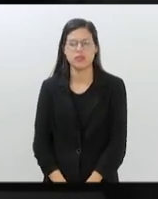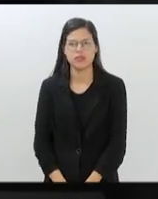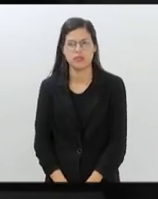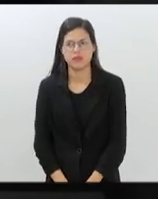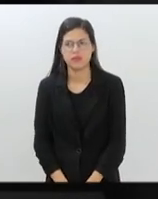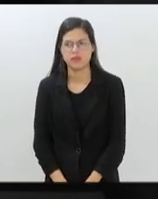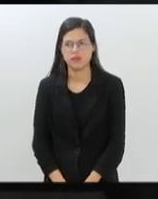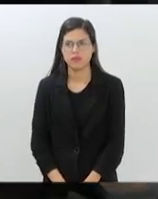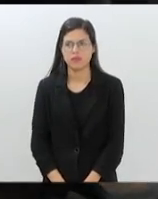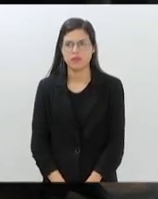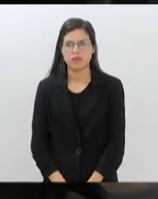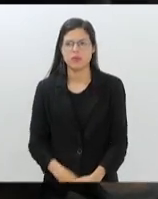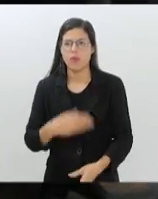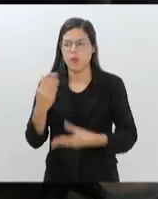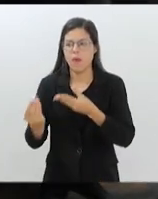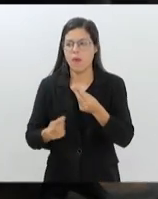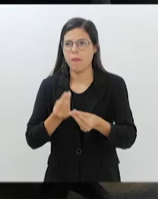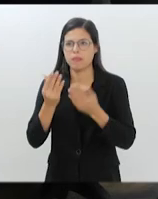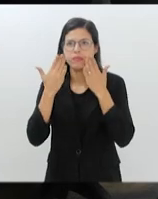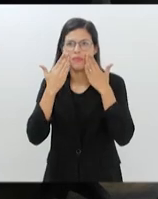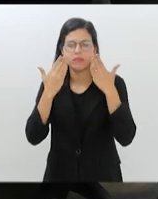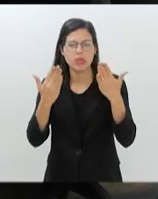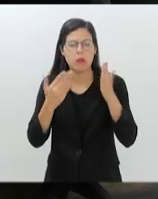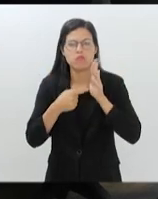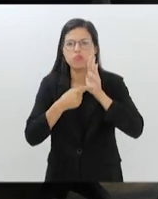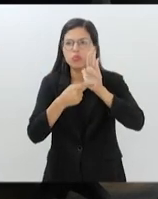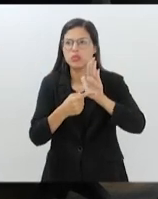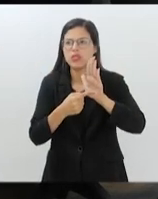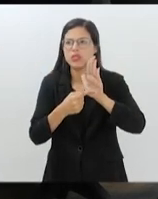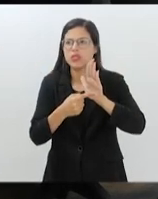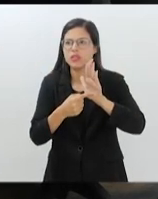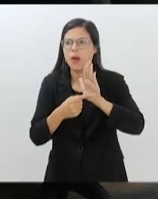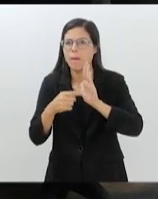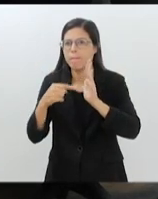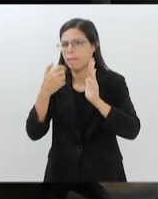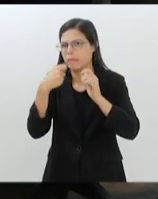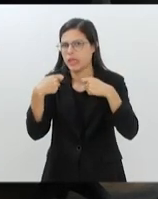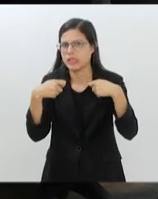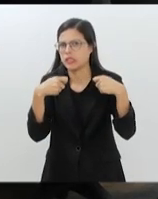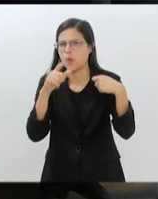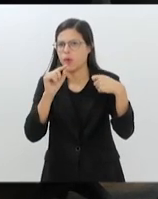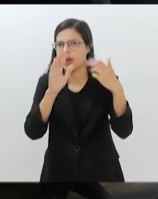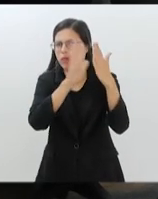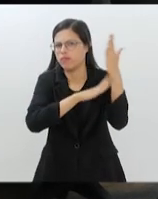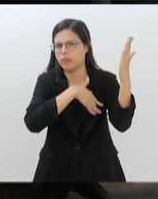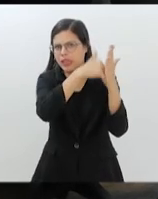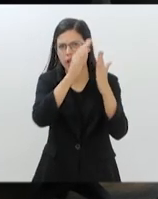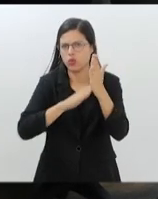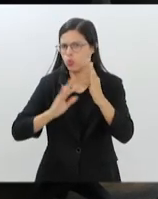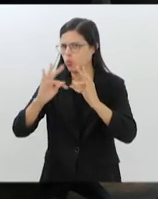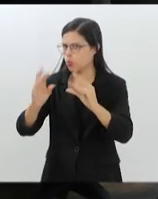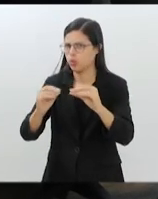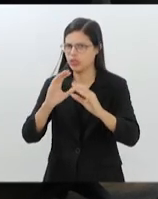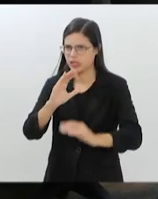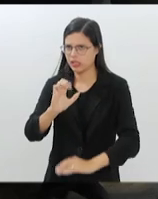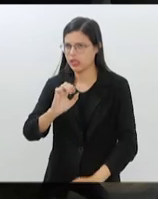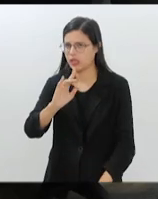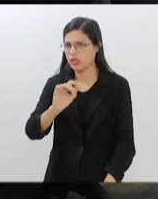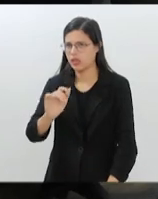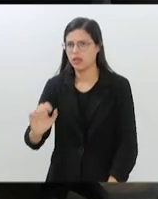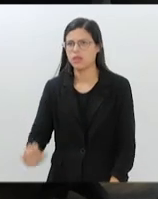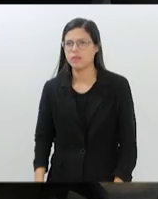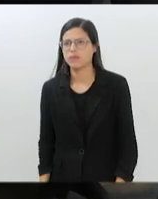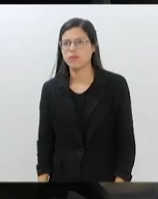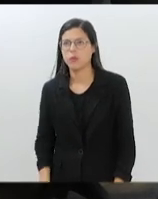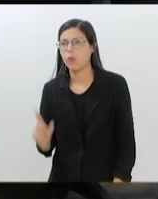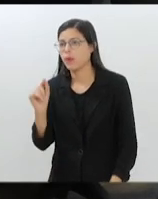que vai ser essa exposição lá quero crer que esteja Roma inteira pintada de Sedai não dentro do evento sim